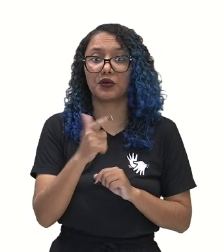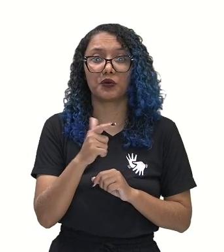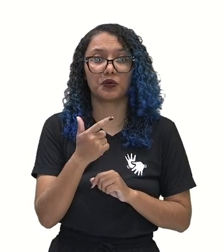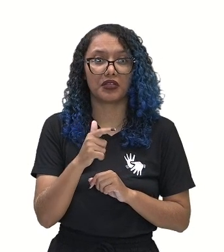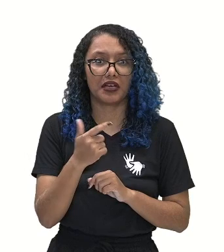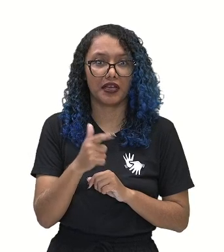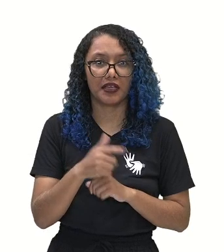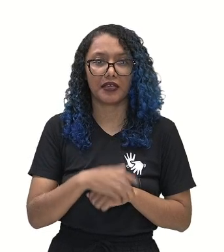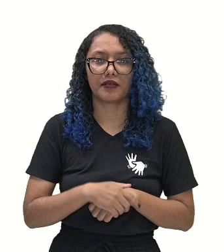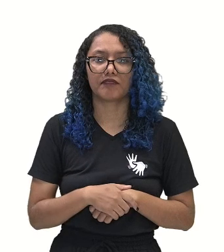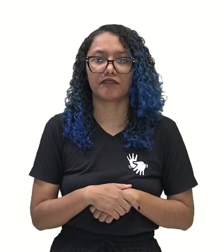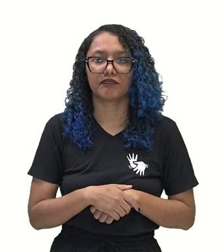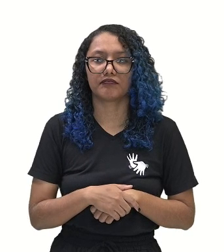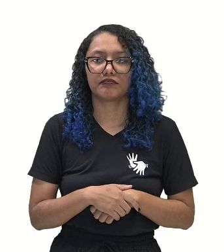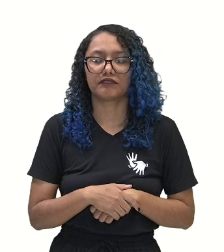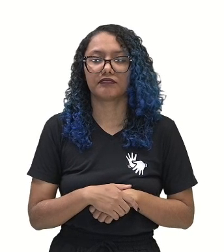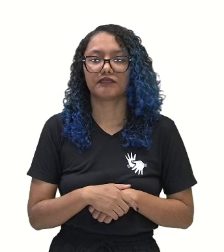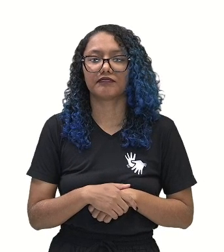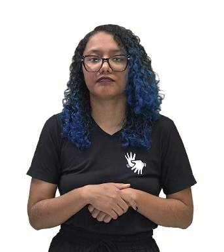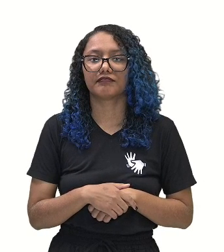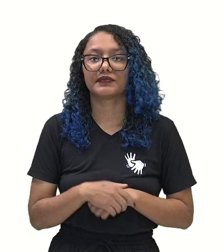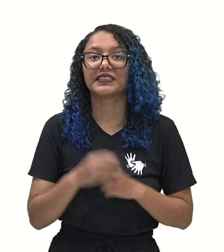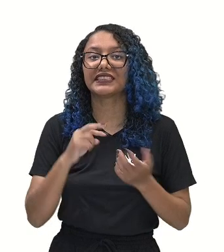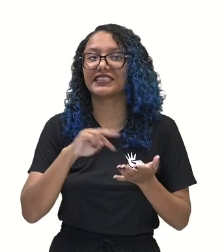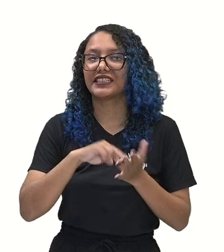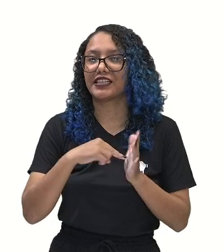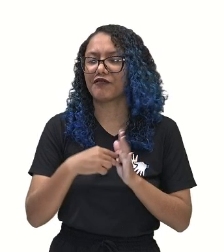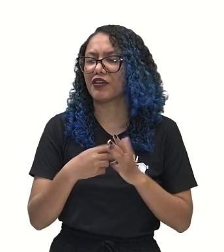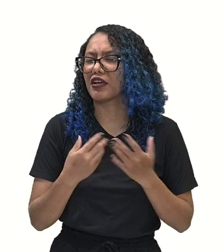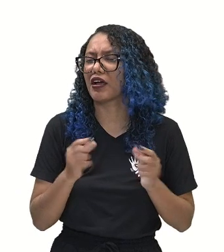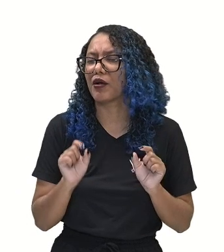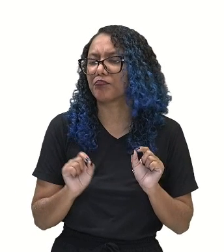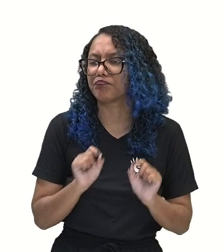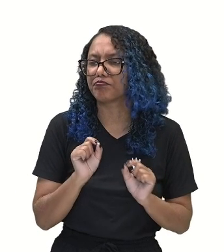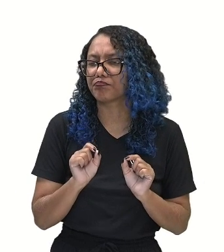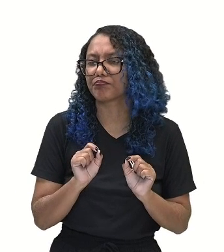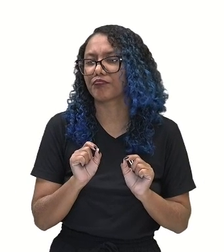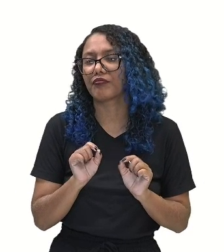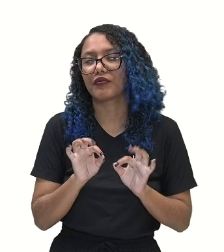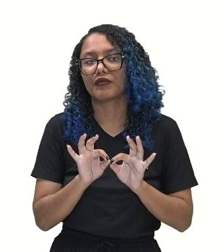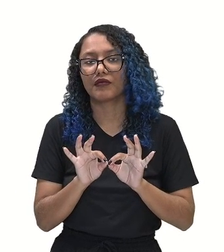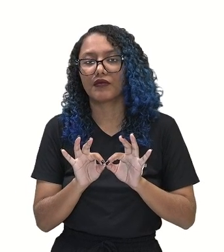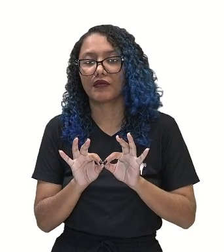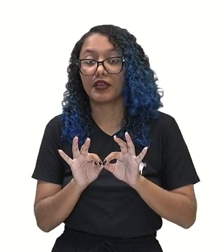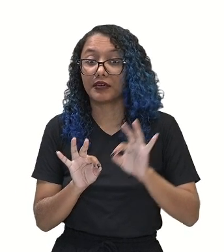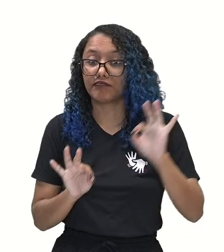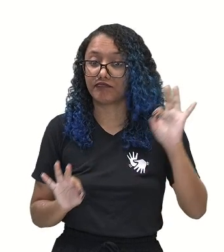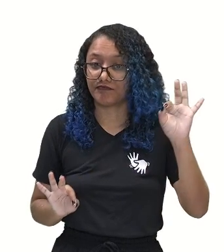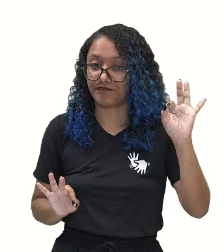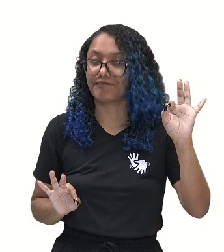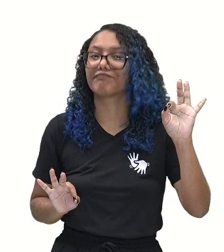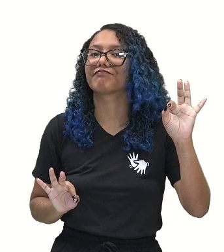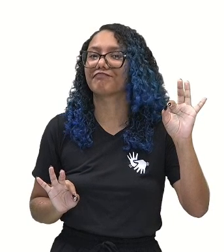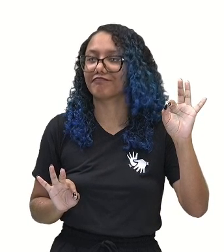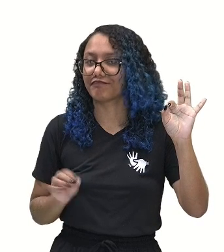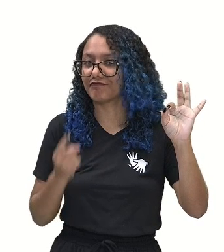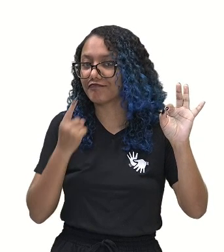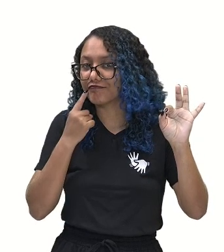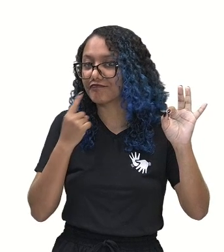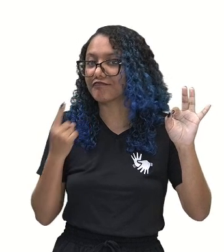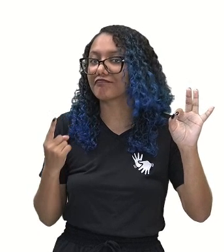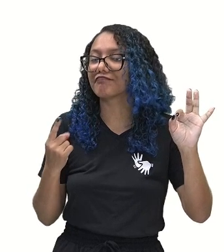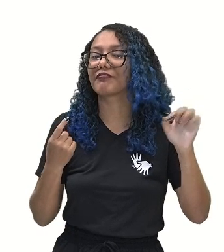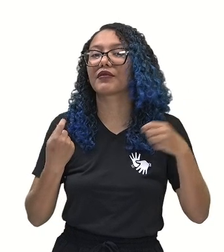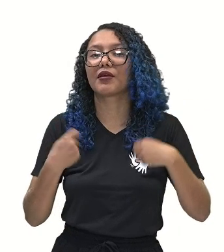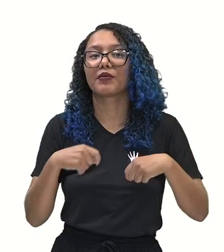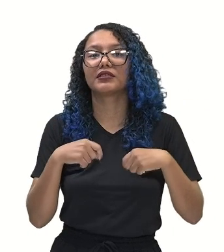numérico igual, é porque esses dois pontos estão distanciados diagonalmente. Precisa